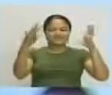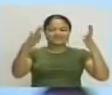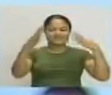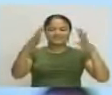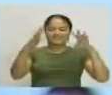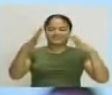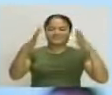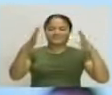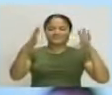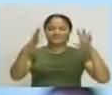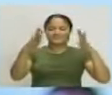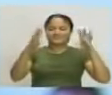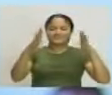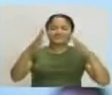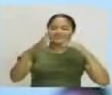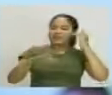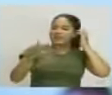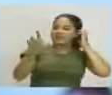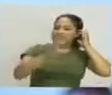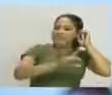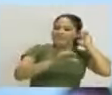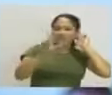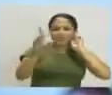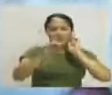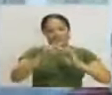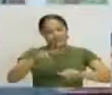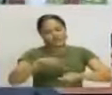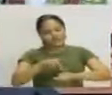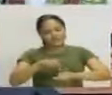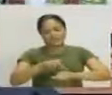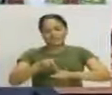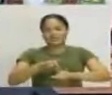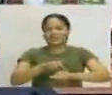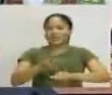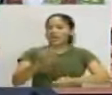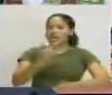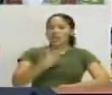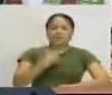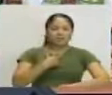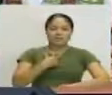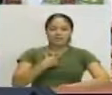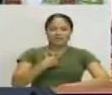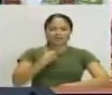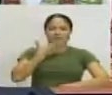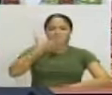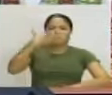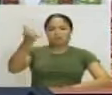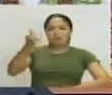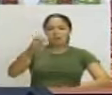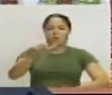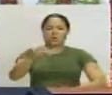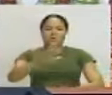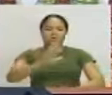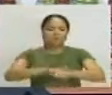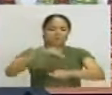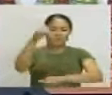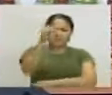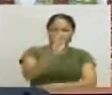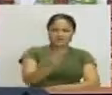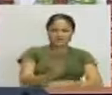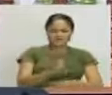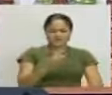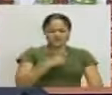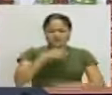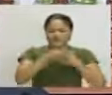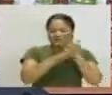Não. Este país não vai ficar mais brasileiro nem melhor se retirarmos os símbolos religiosos, não. Ele vai ficar